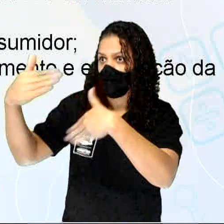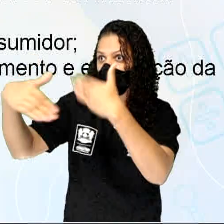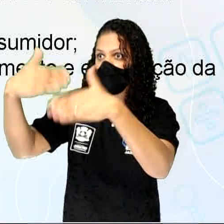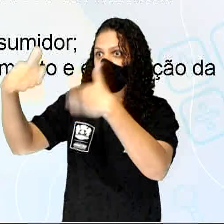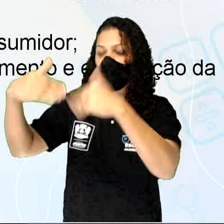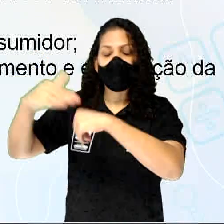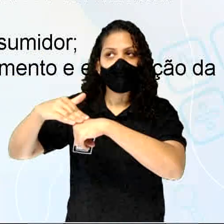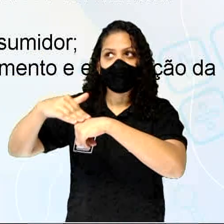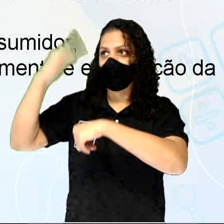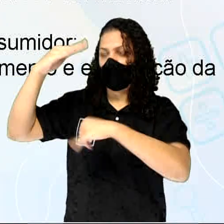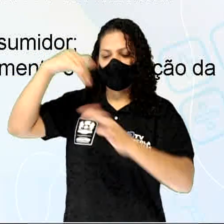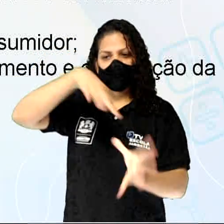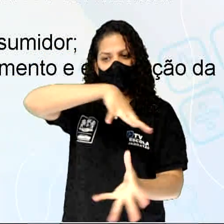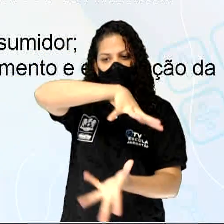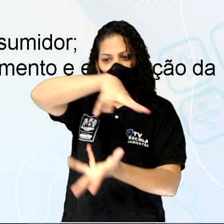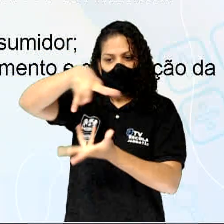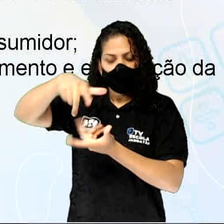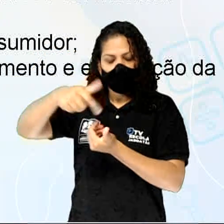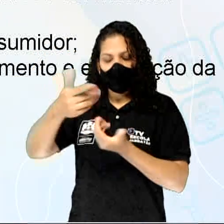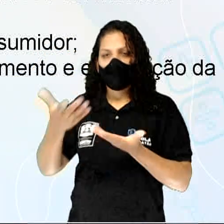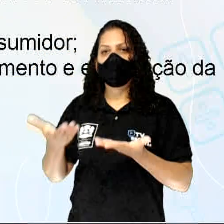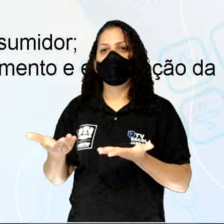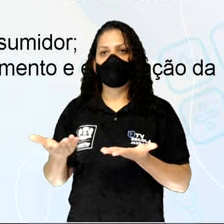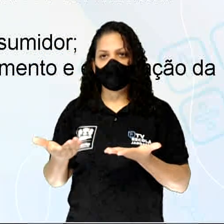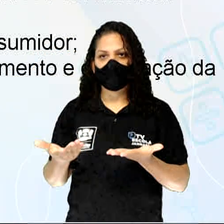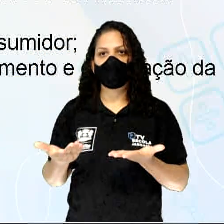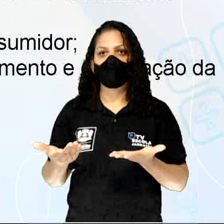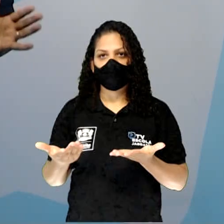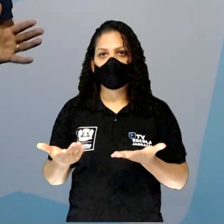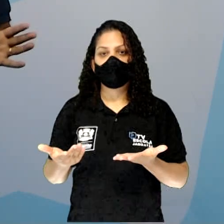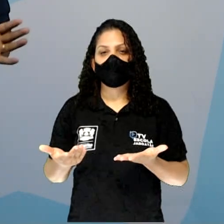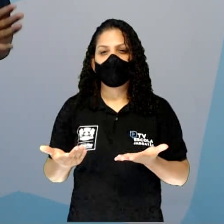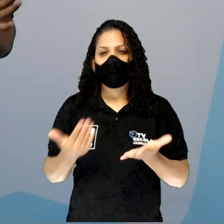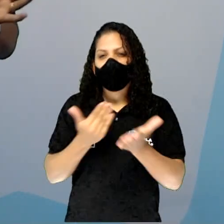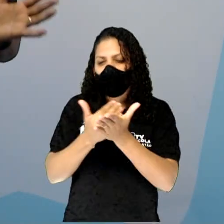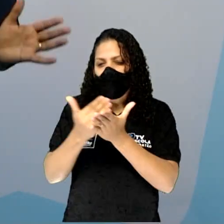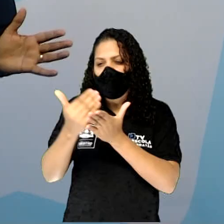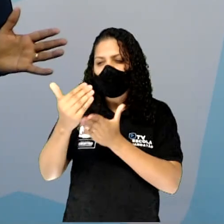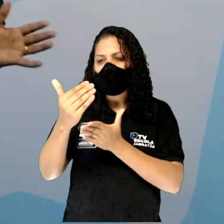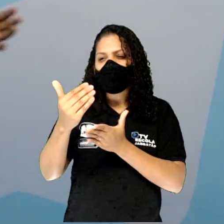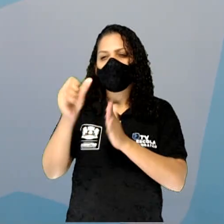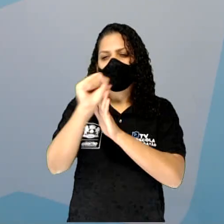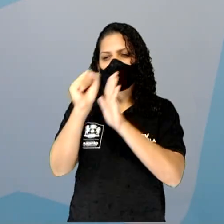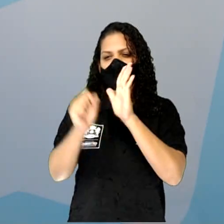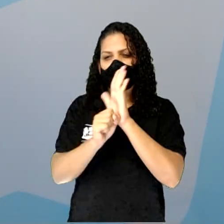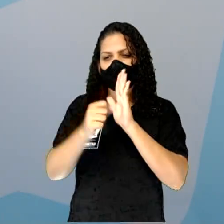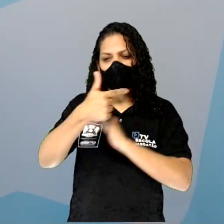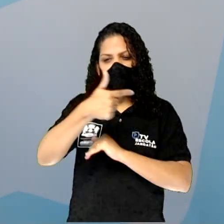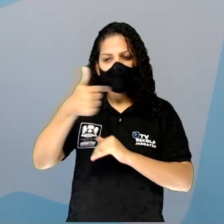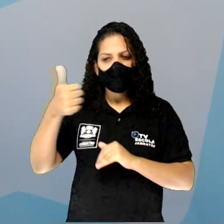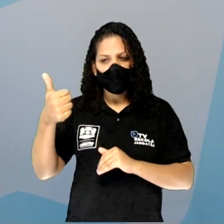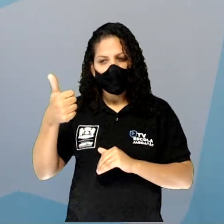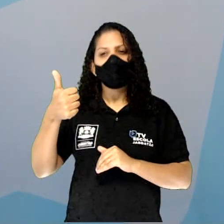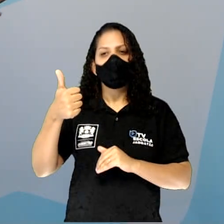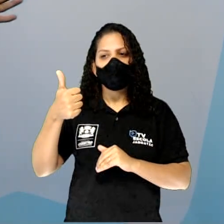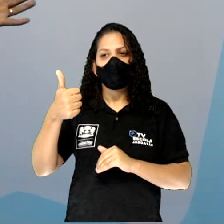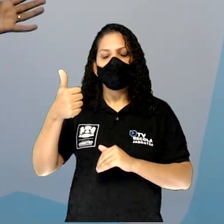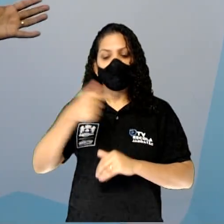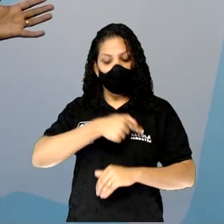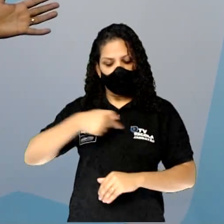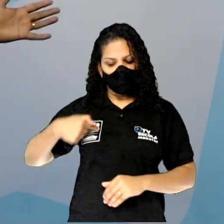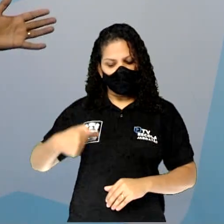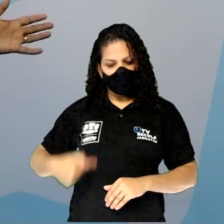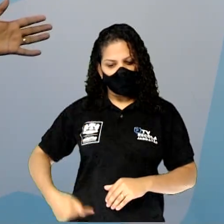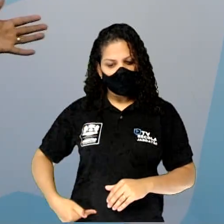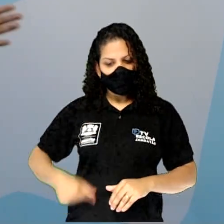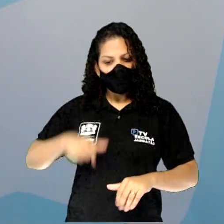mundo. Assim, no início do século XXI, a China tornou-se a